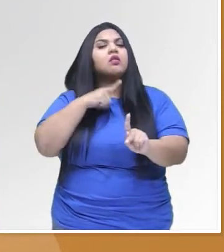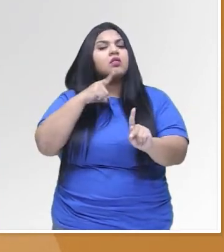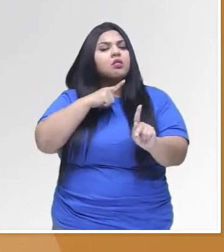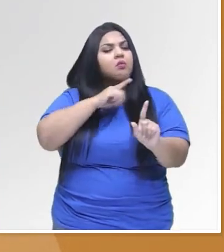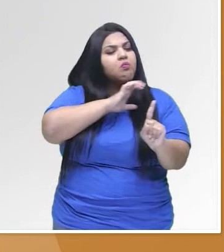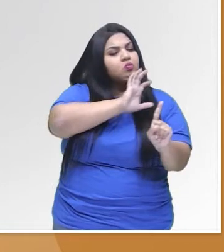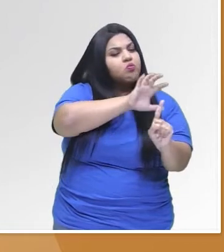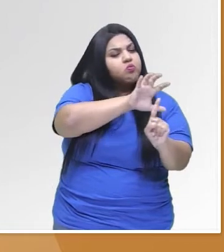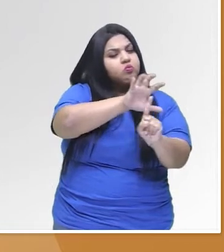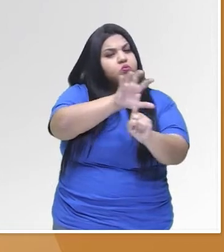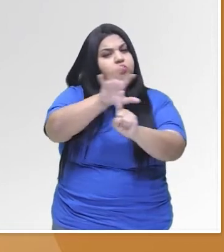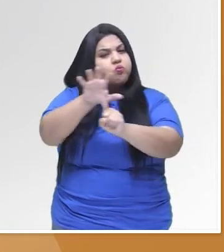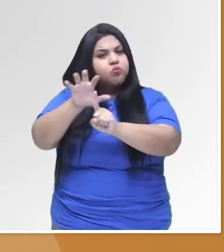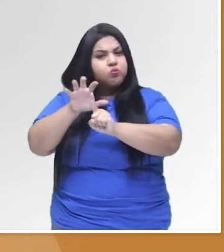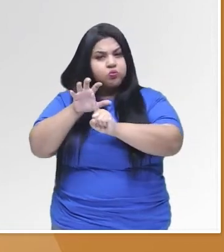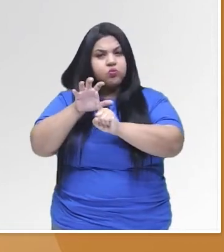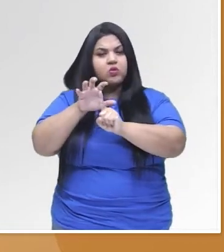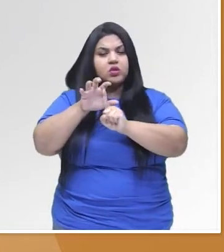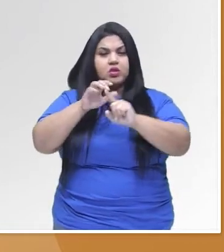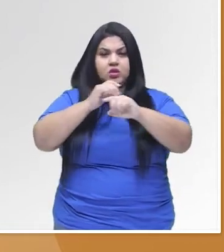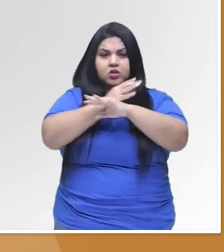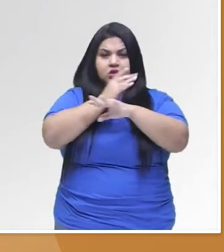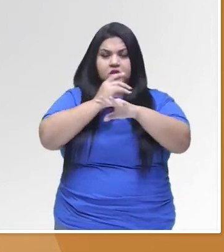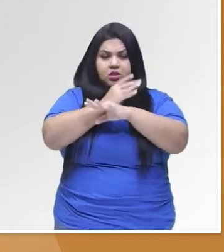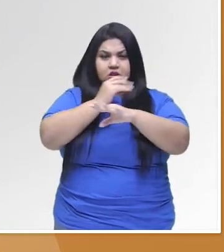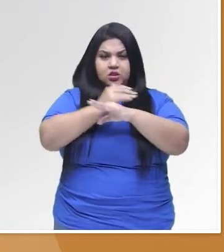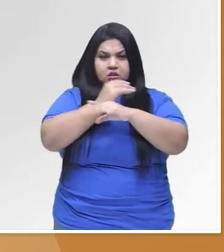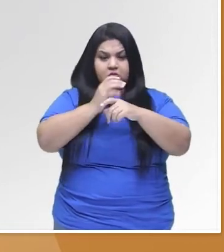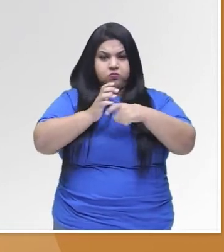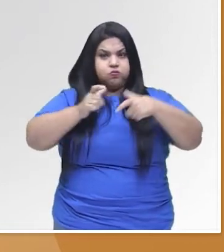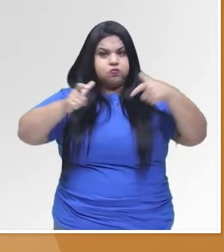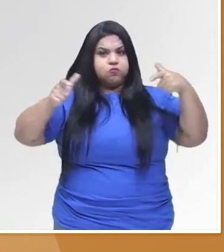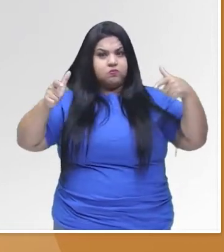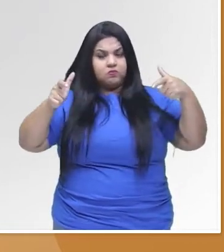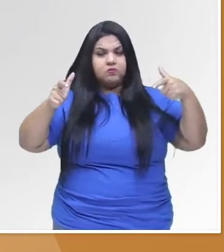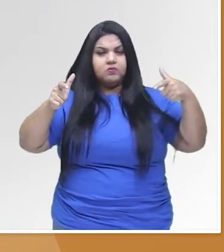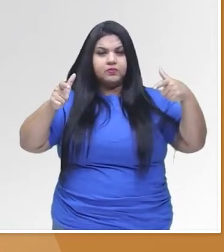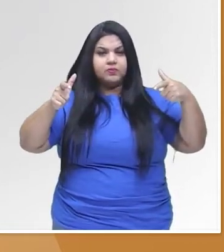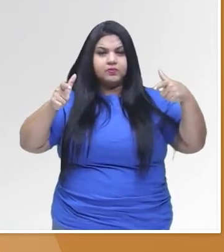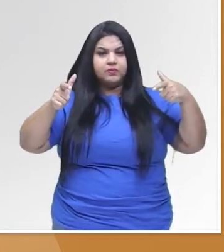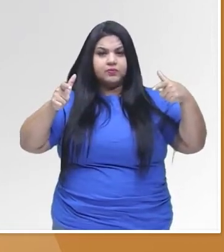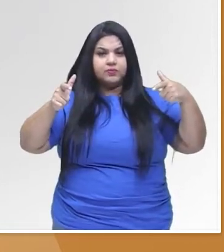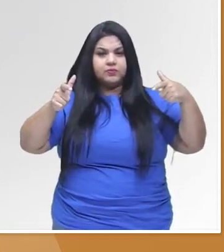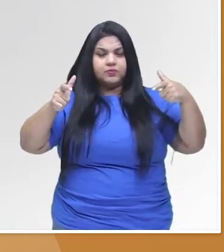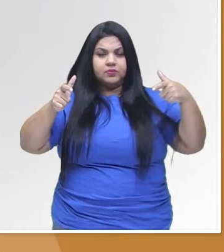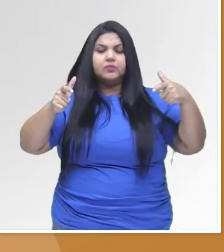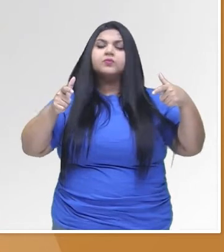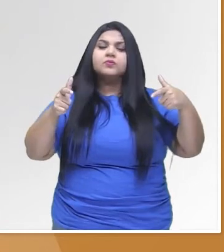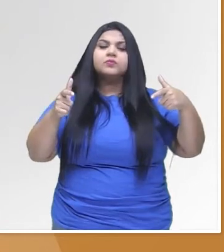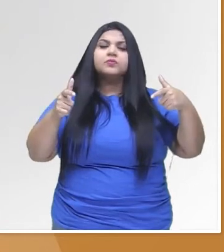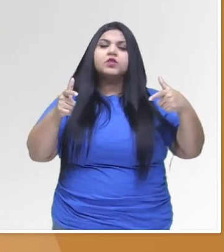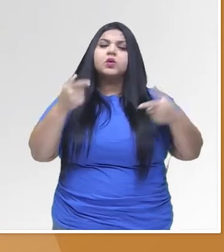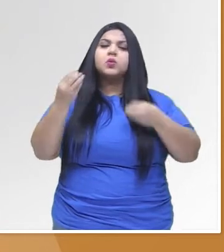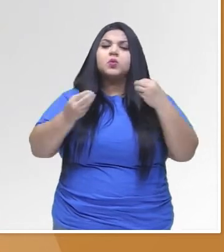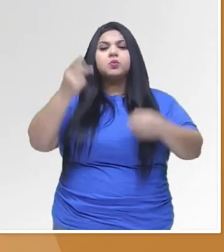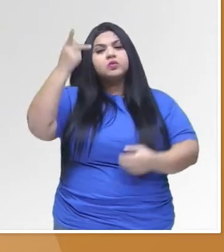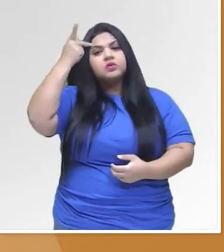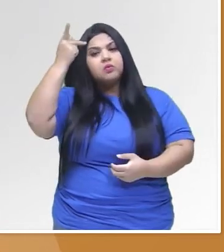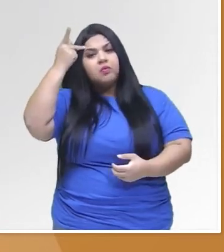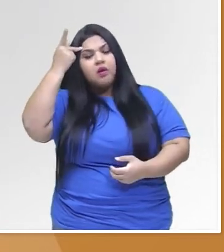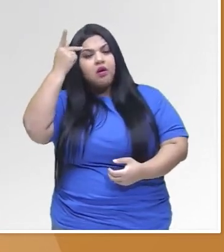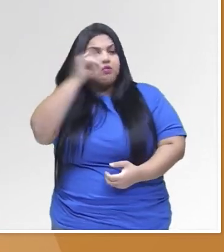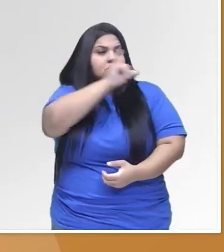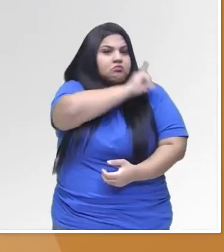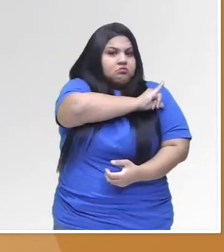influência aí das cidades metropolitanas, tá? Megacidades como São Paulo e Rio de